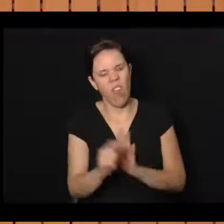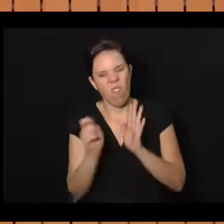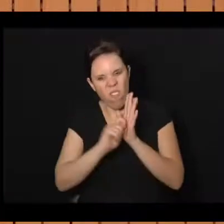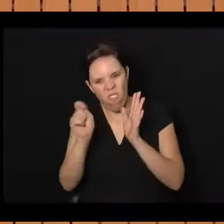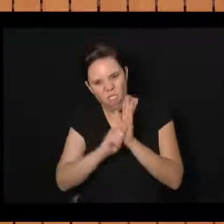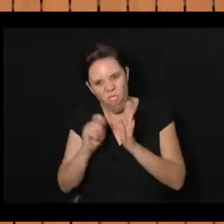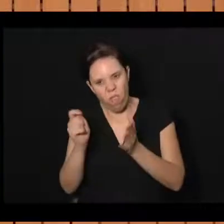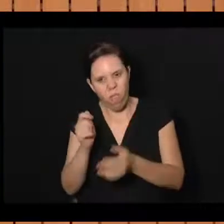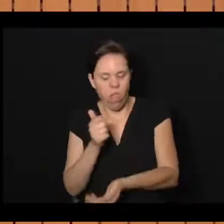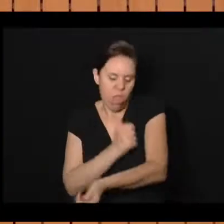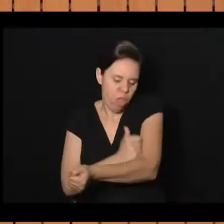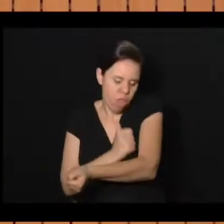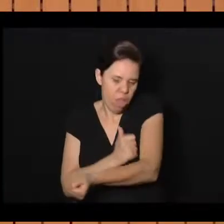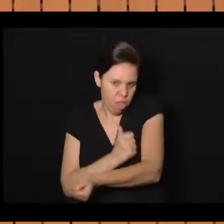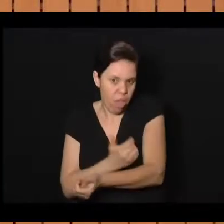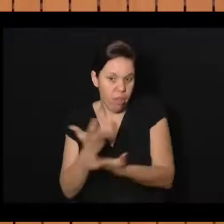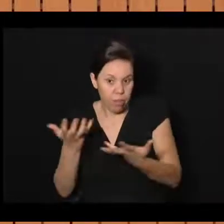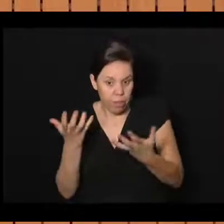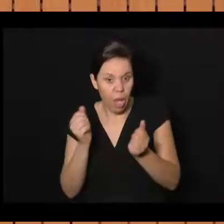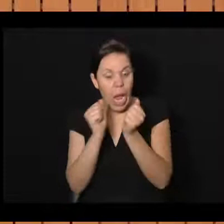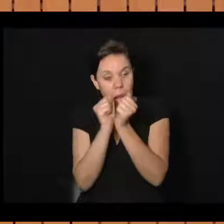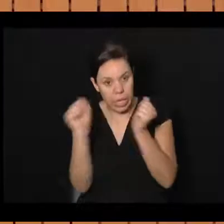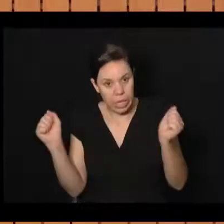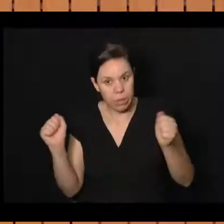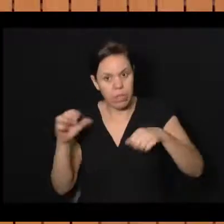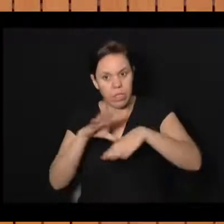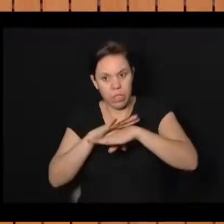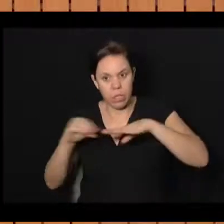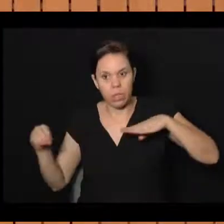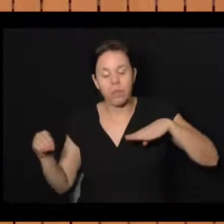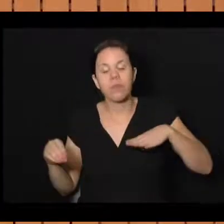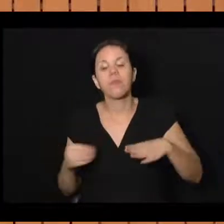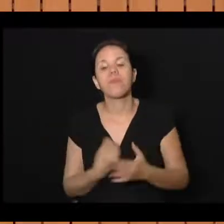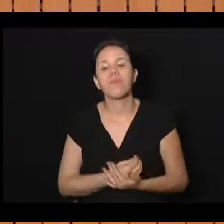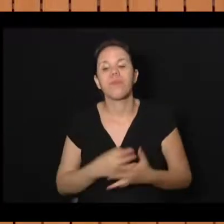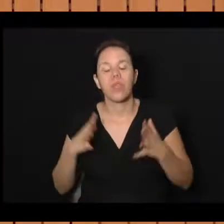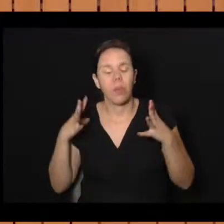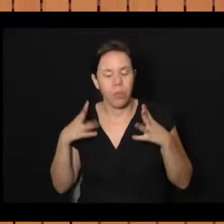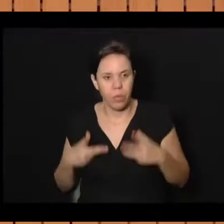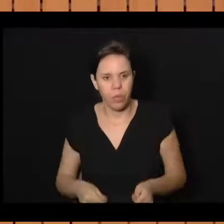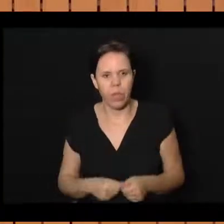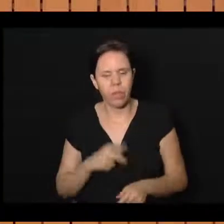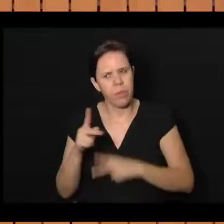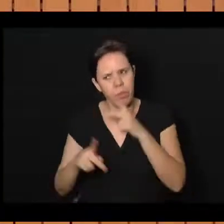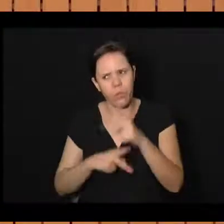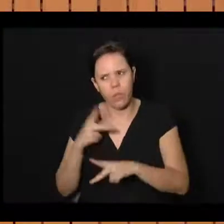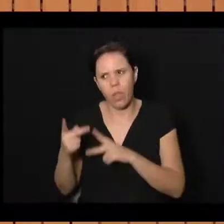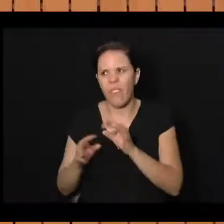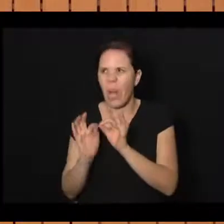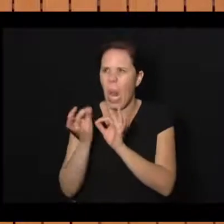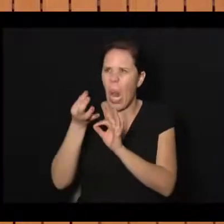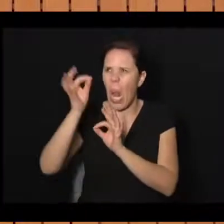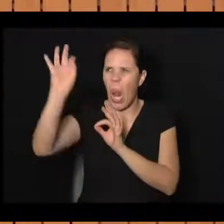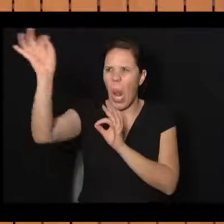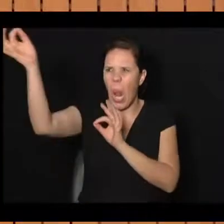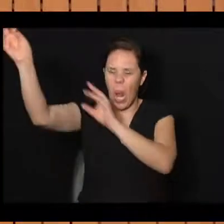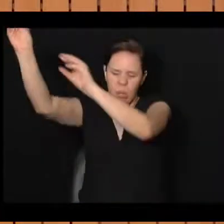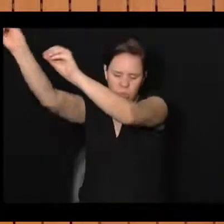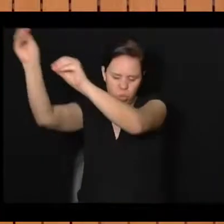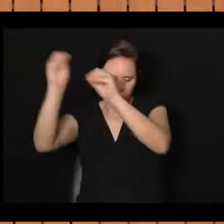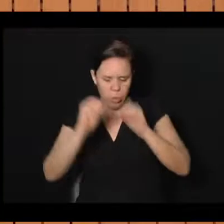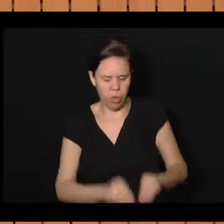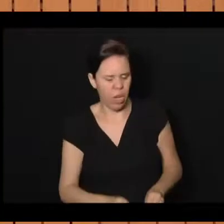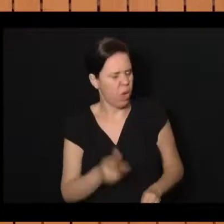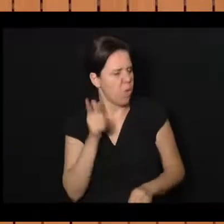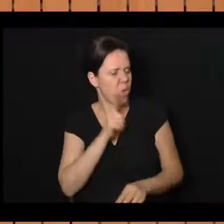cura que quer realmente se recuperar e aquelas pessoas que vieram do interior que vêm do nordeste não conseguir emprego